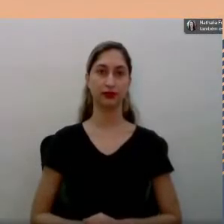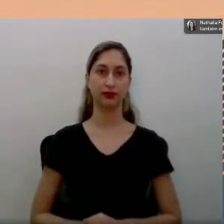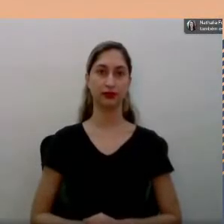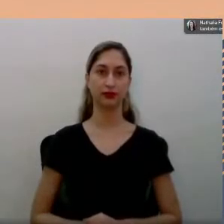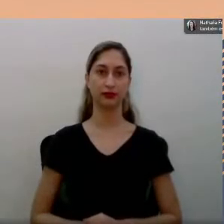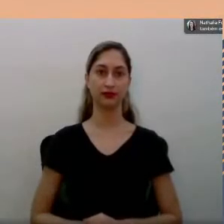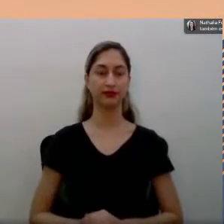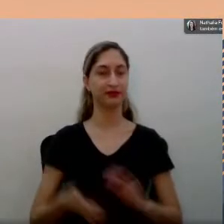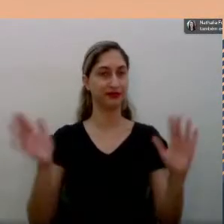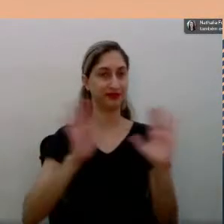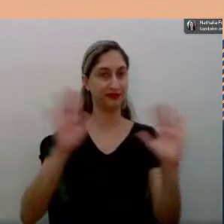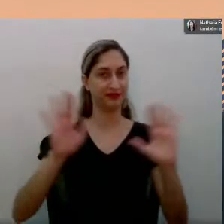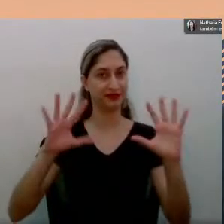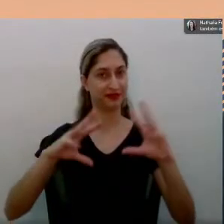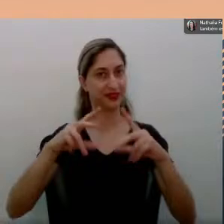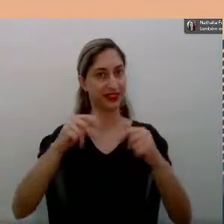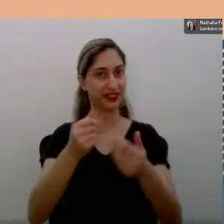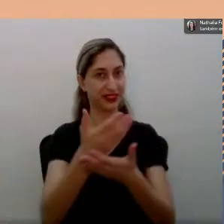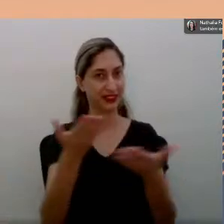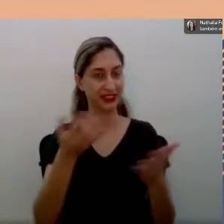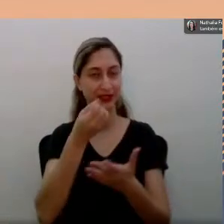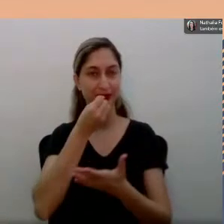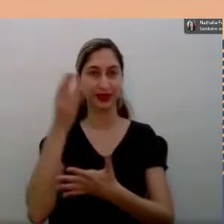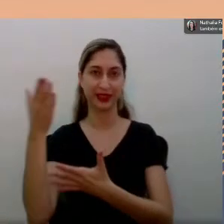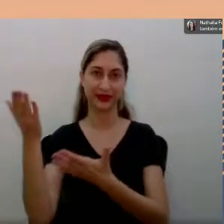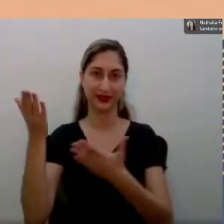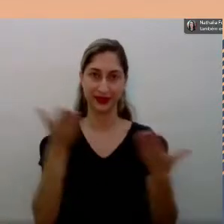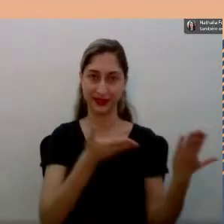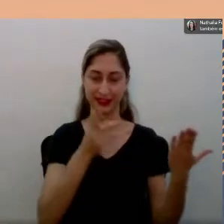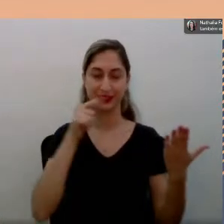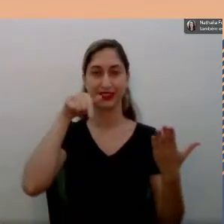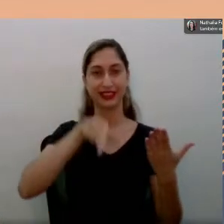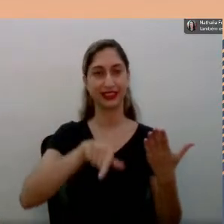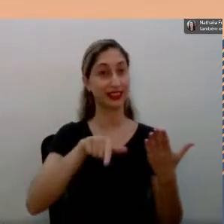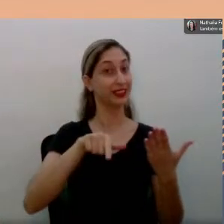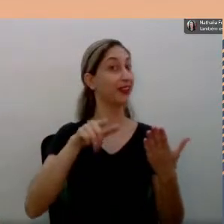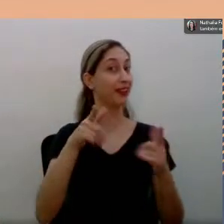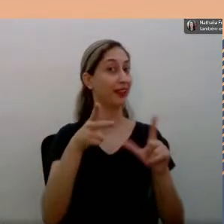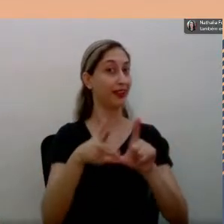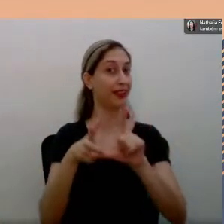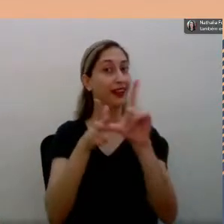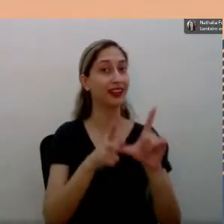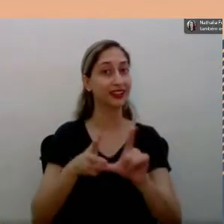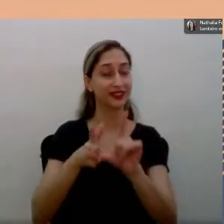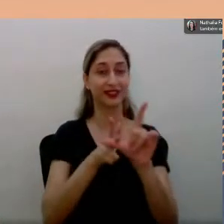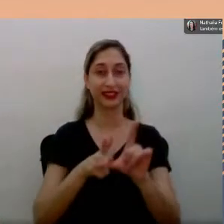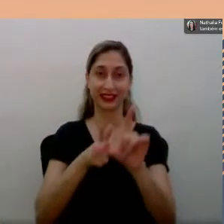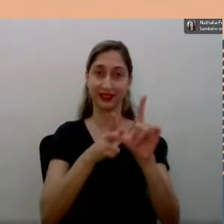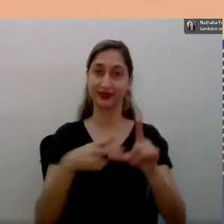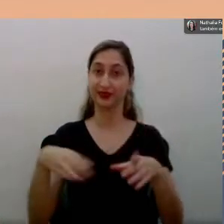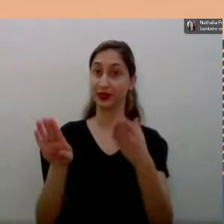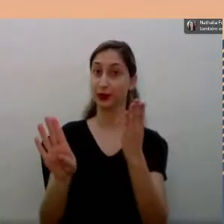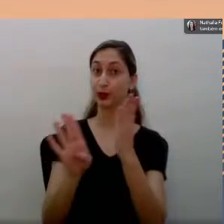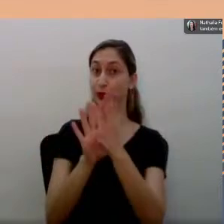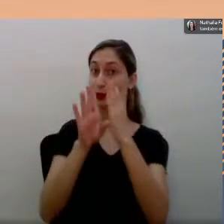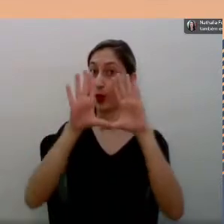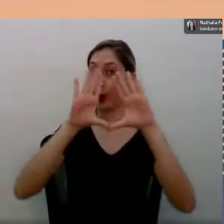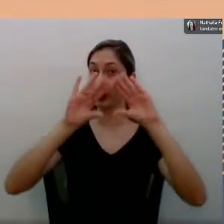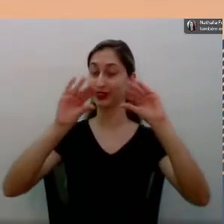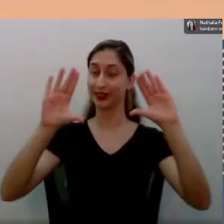Oi e aí pessoal tudo bem sejam todos bem-vindos aqui é a mais uma live do descobrir o céu